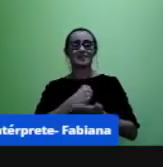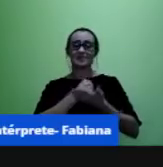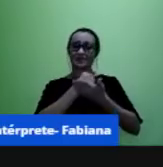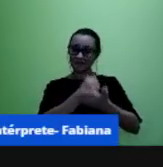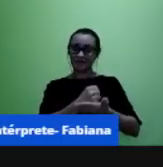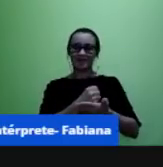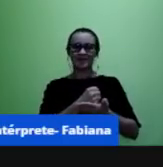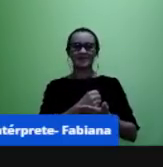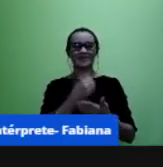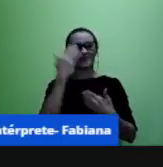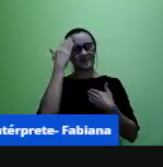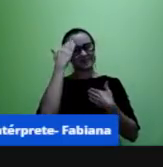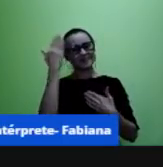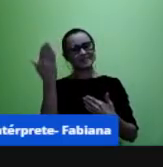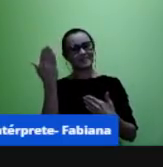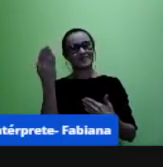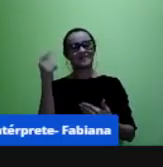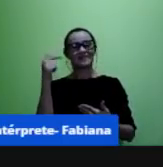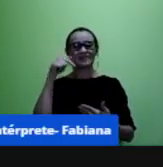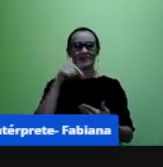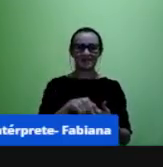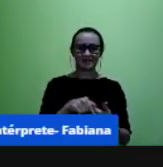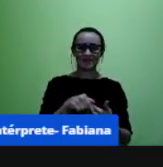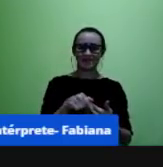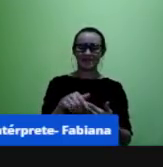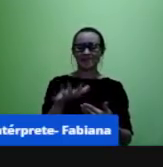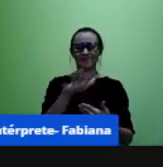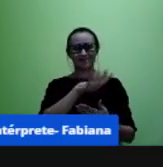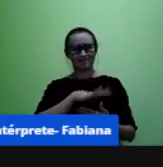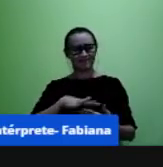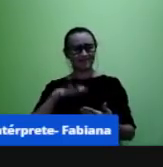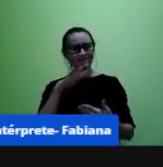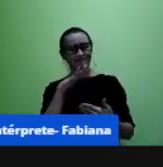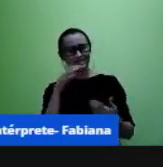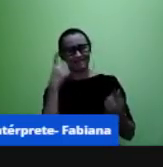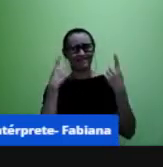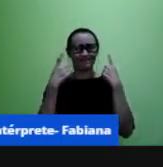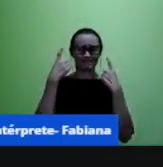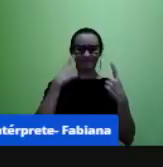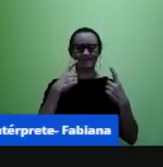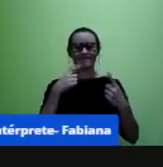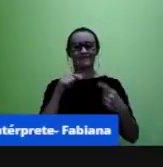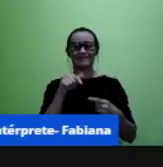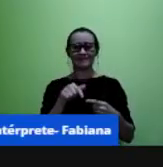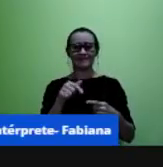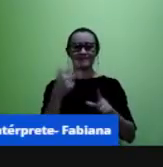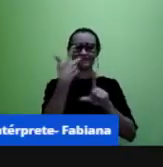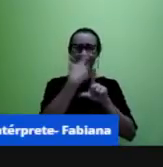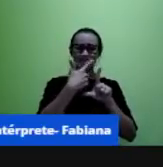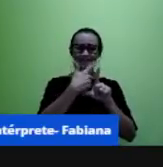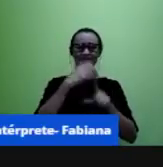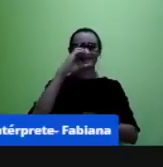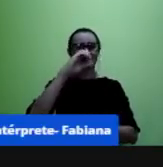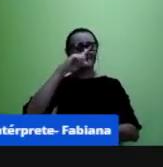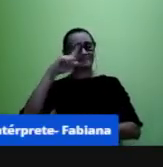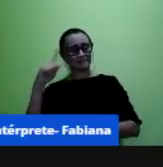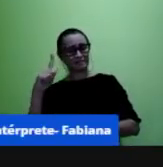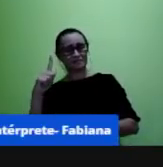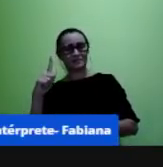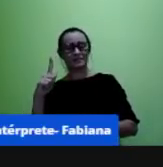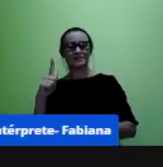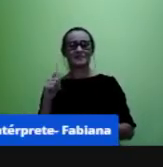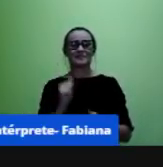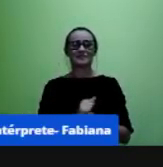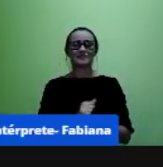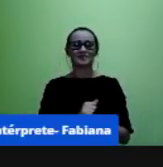hein? Aqui no Sanatório com o Ribeiro, diretamente dos estúdios em Campo Grande. Um grande abraço, um bom